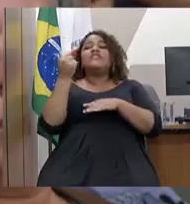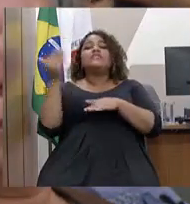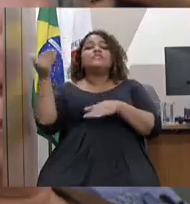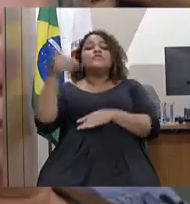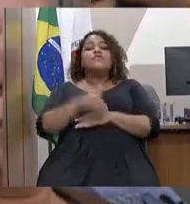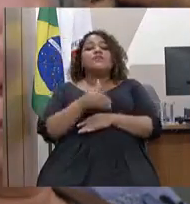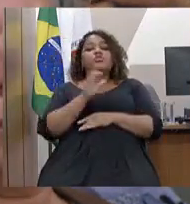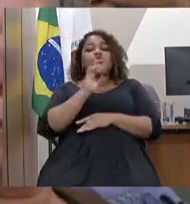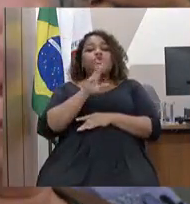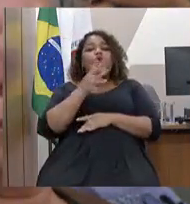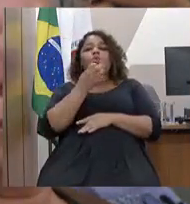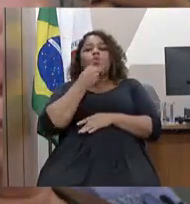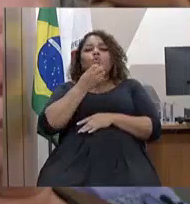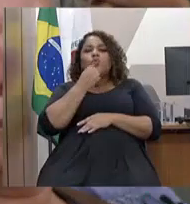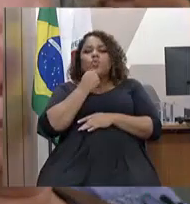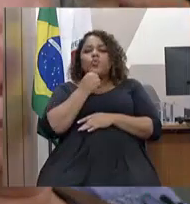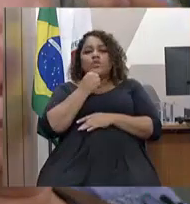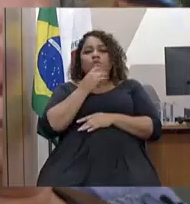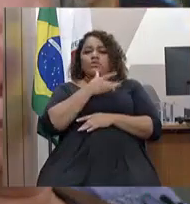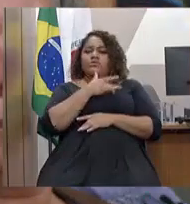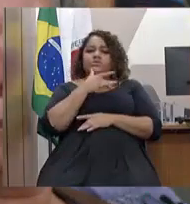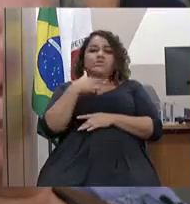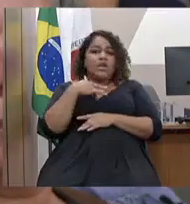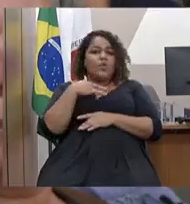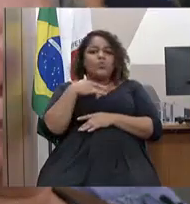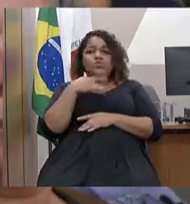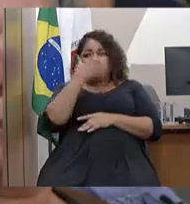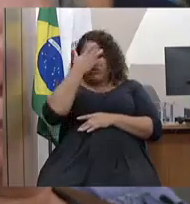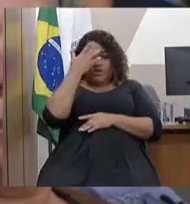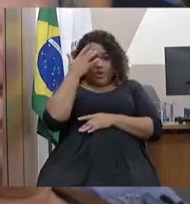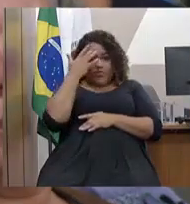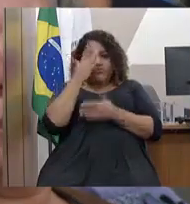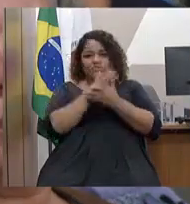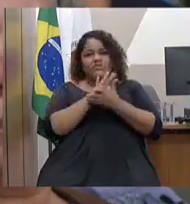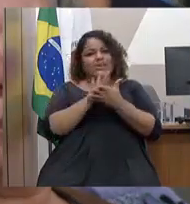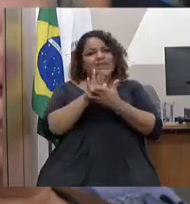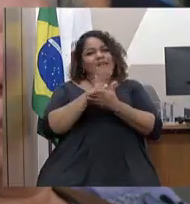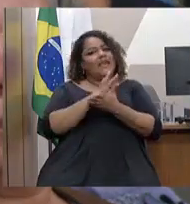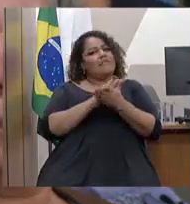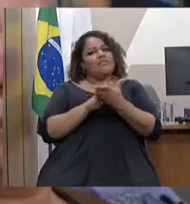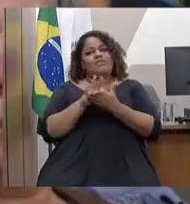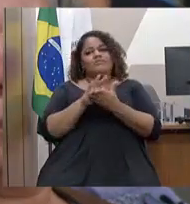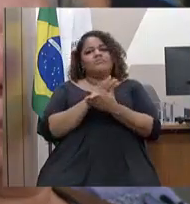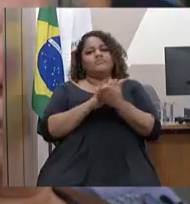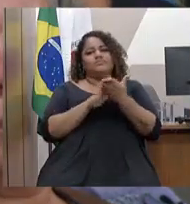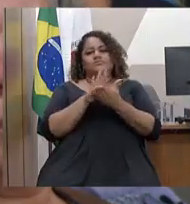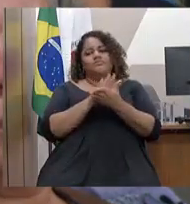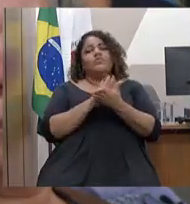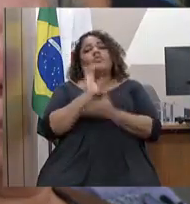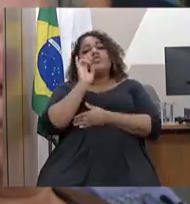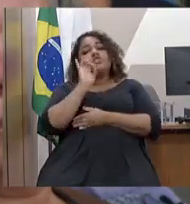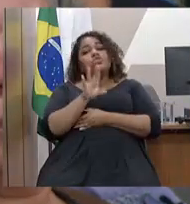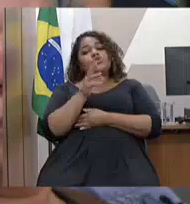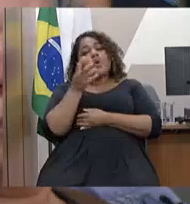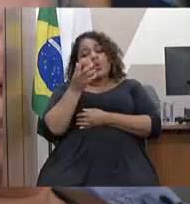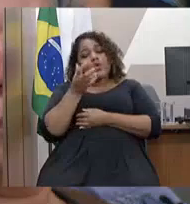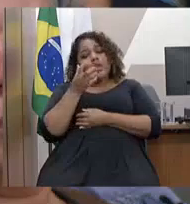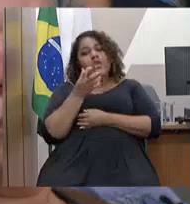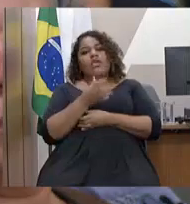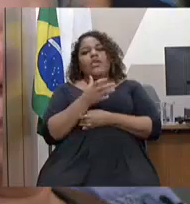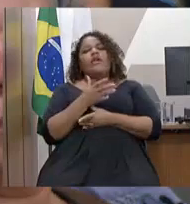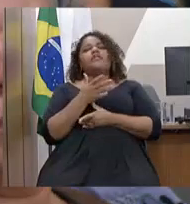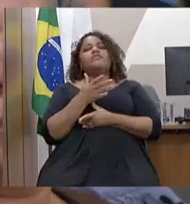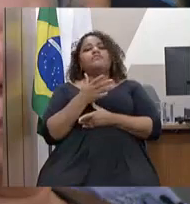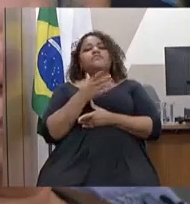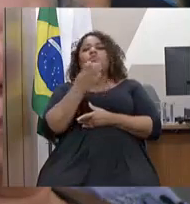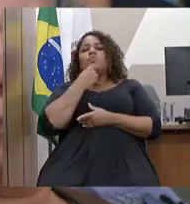saúde que é bom não tem só quer só querem trazer e lucrar esses